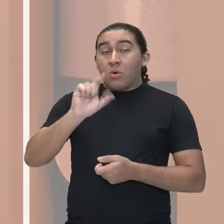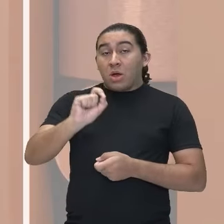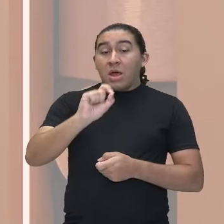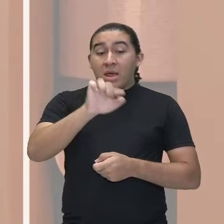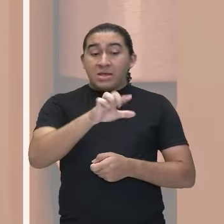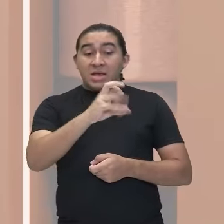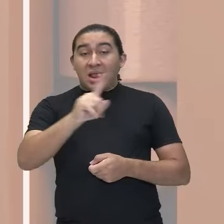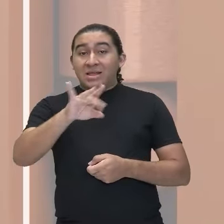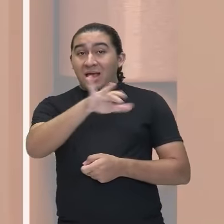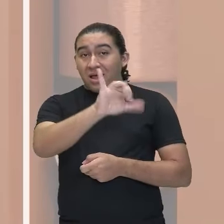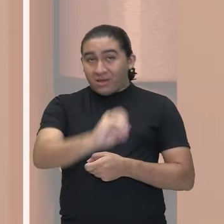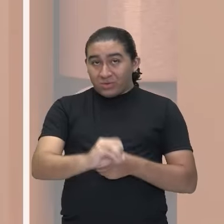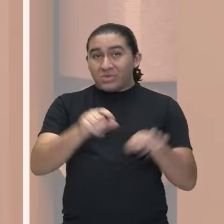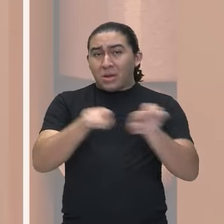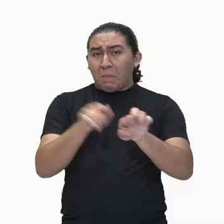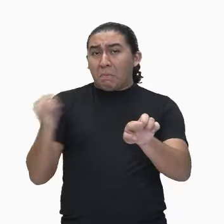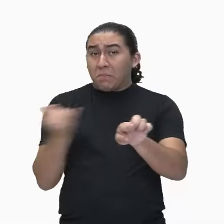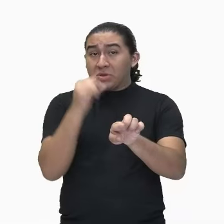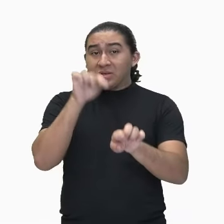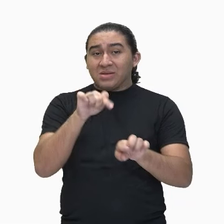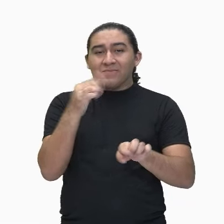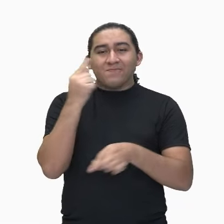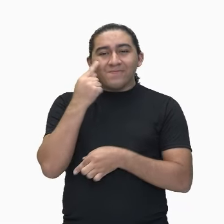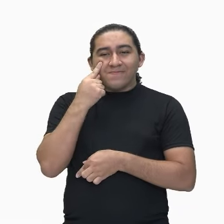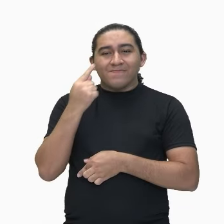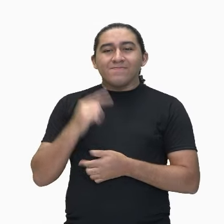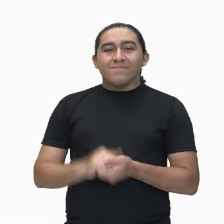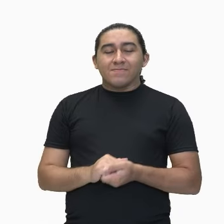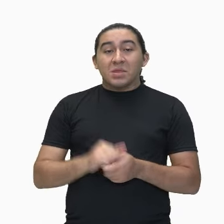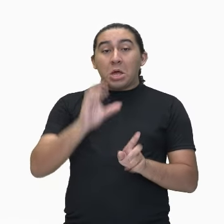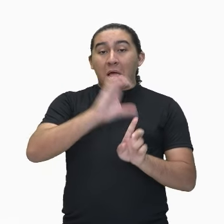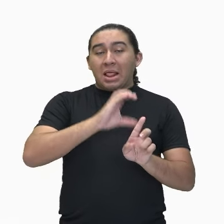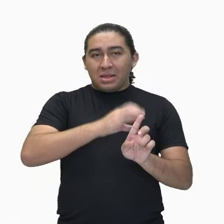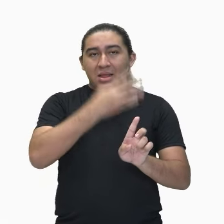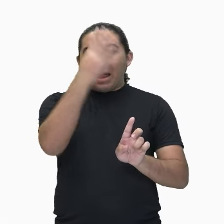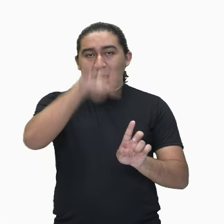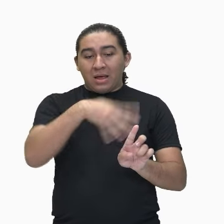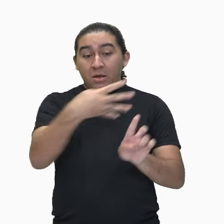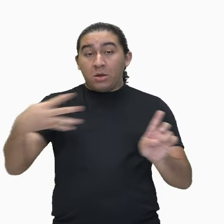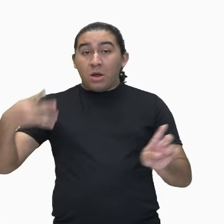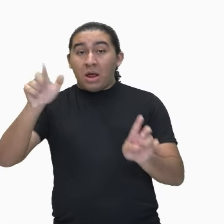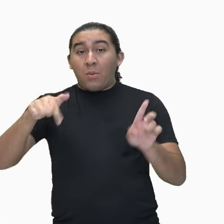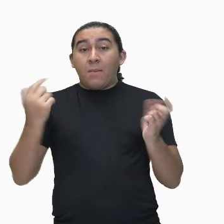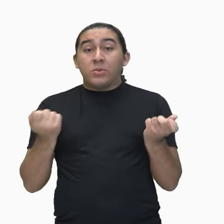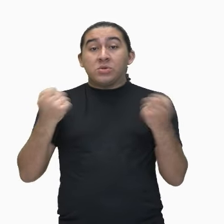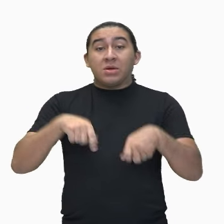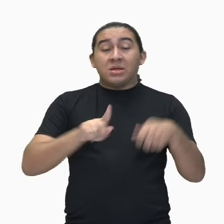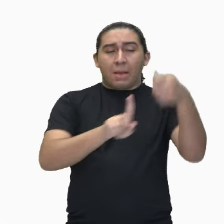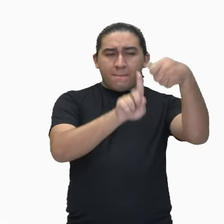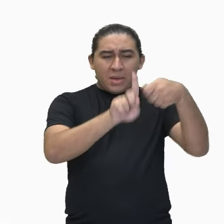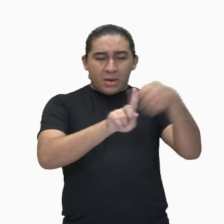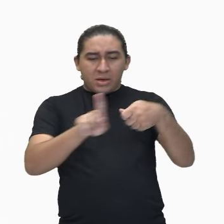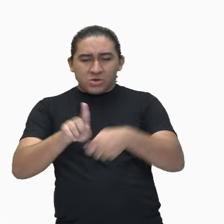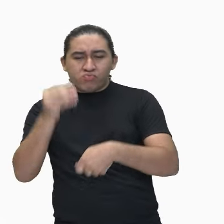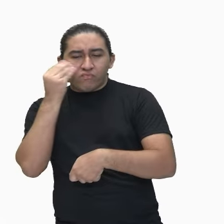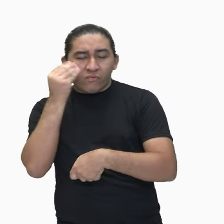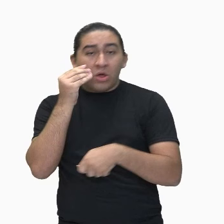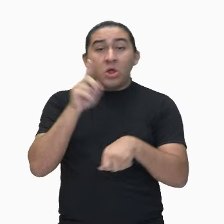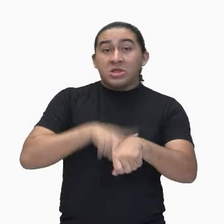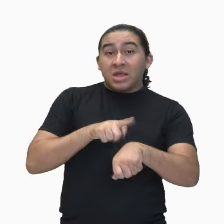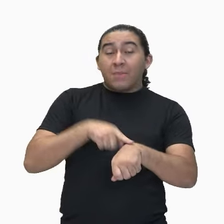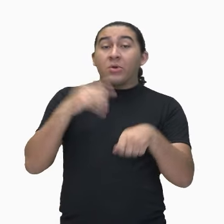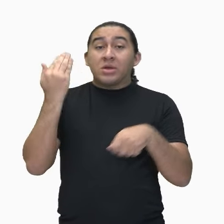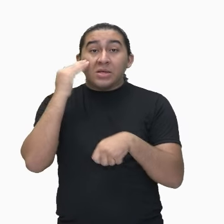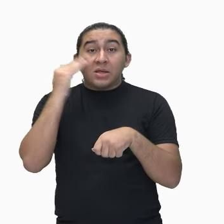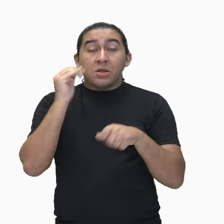então, também foi importante nesse processo. Vamos lá. O calendário é uma forma de calcular o tempo segundo as